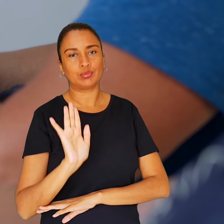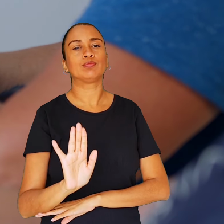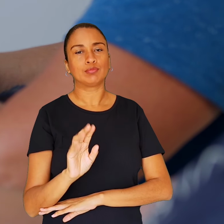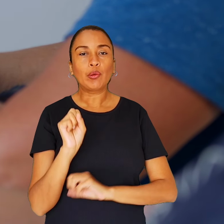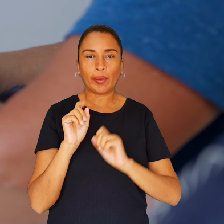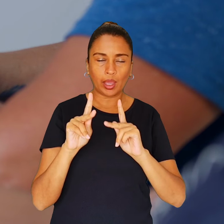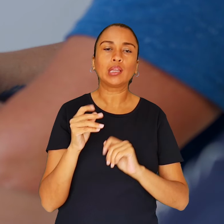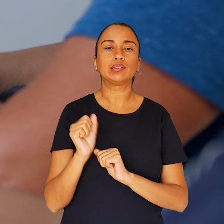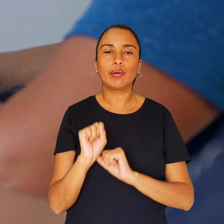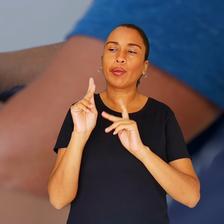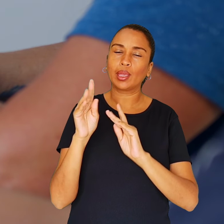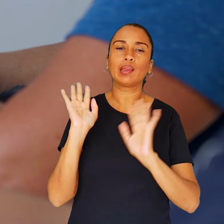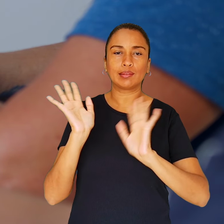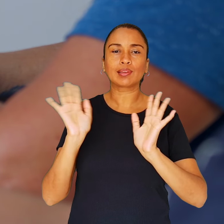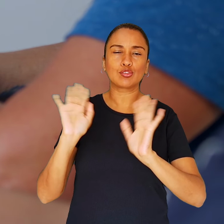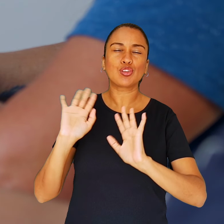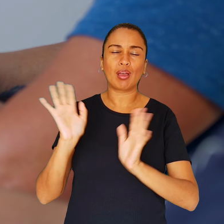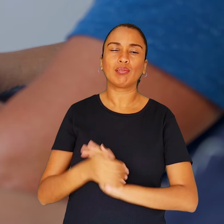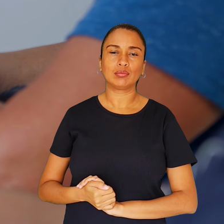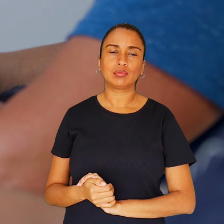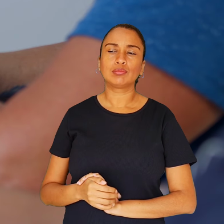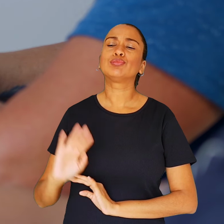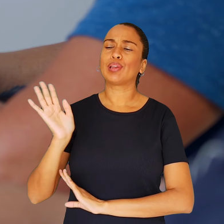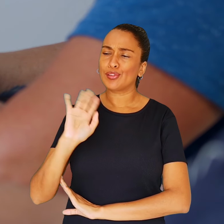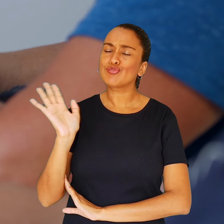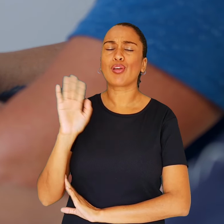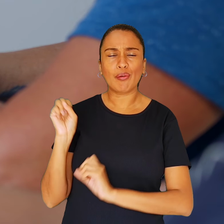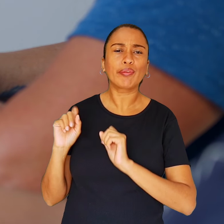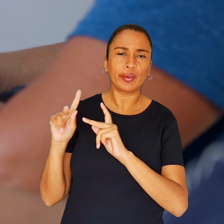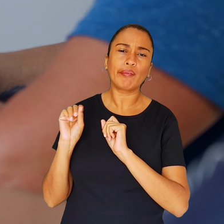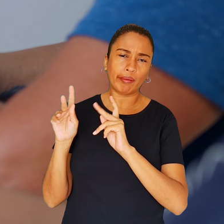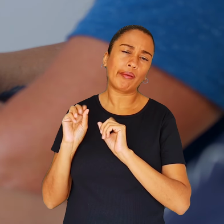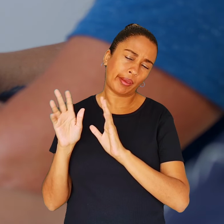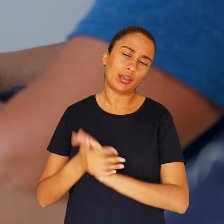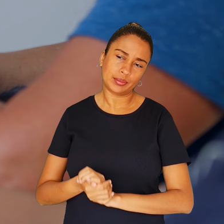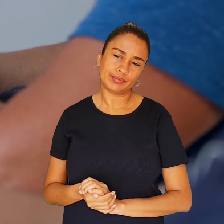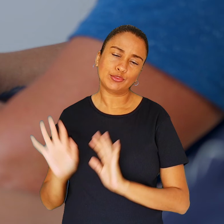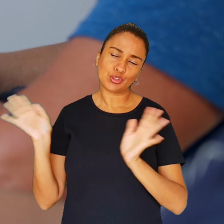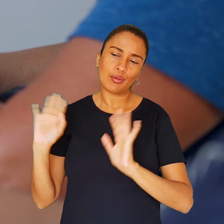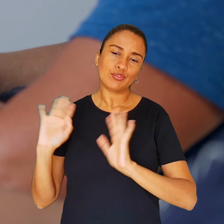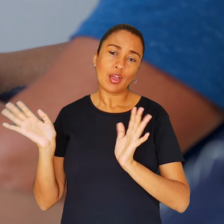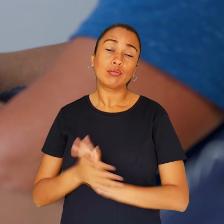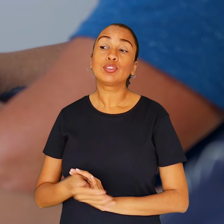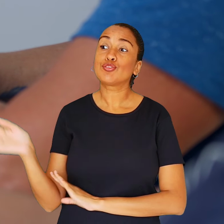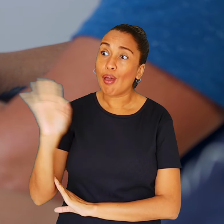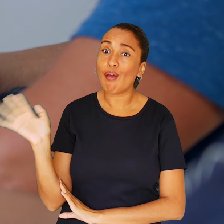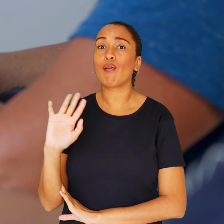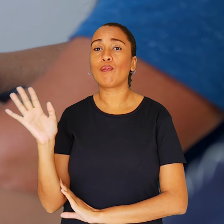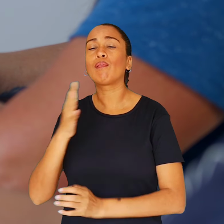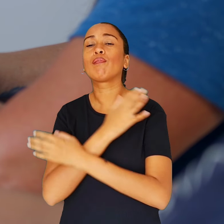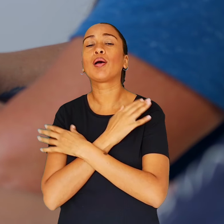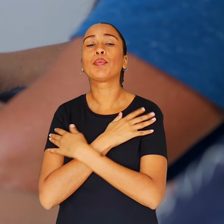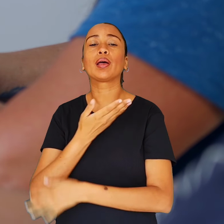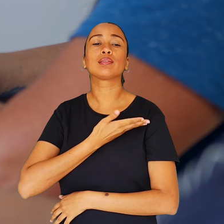Tá bom, então. Tá bom. Tchau, não, já. Fechou, né? Tchau, que é. Tá, tchau. Tchau. Abraço